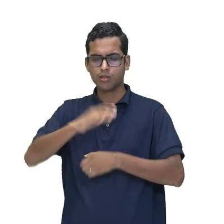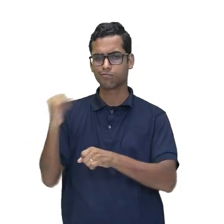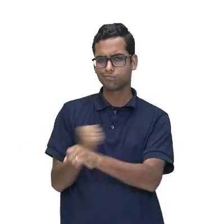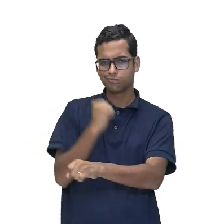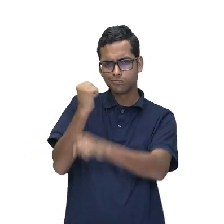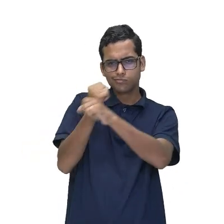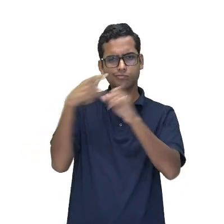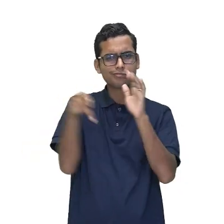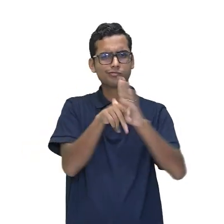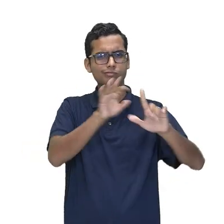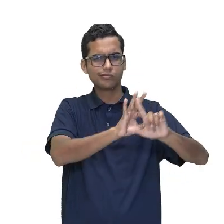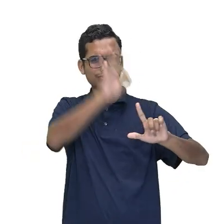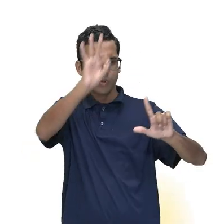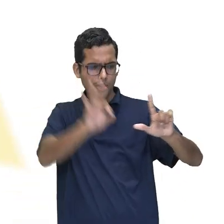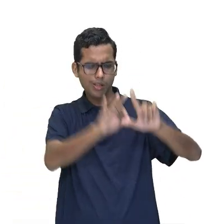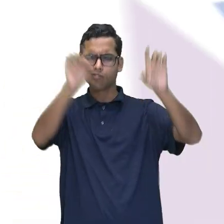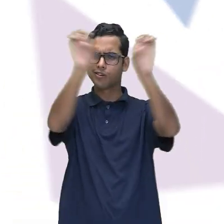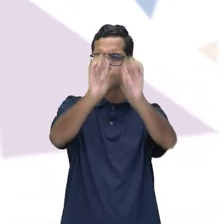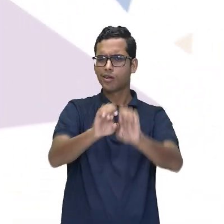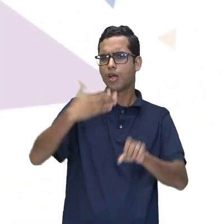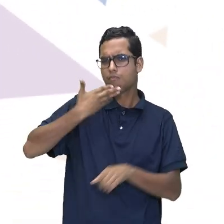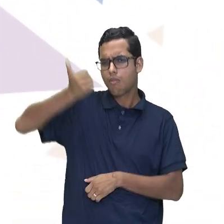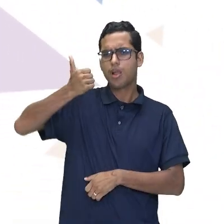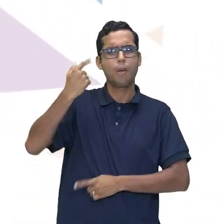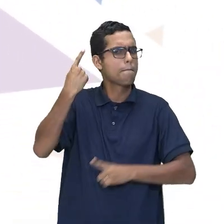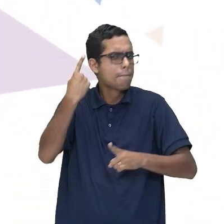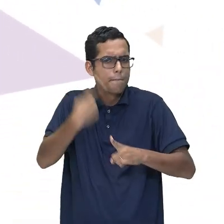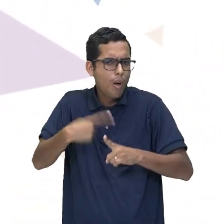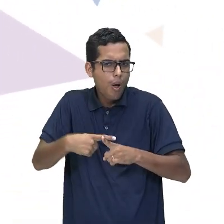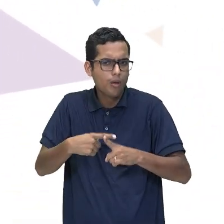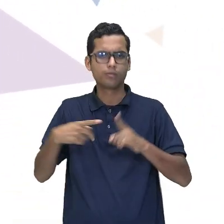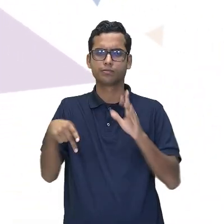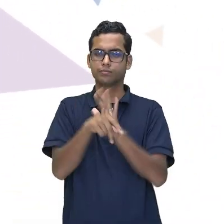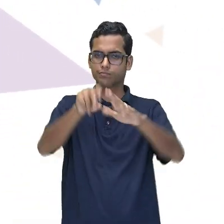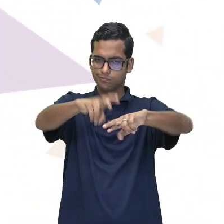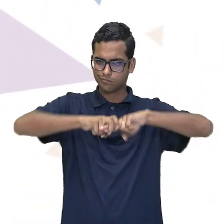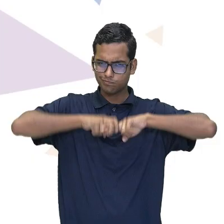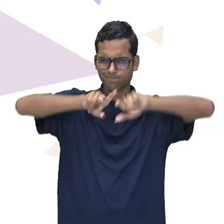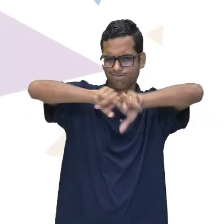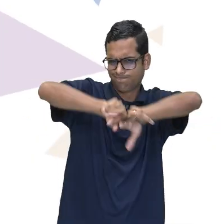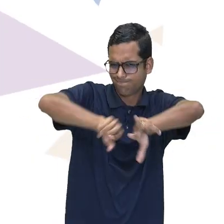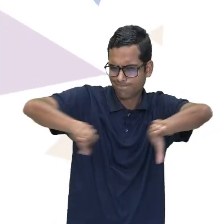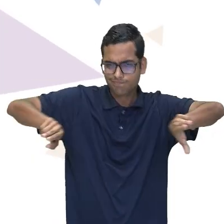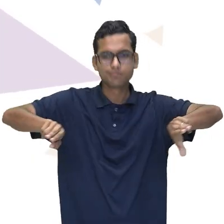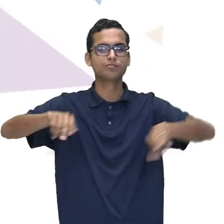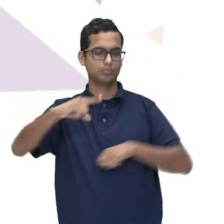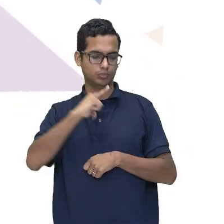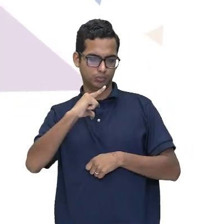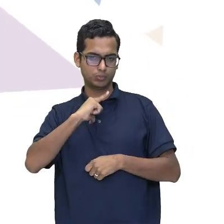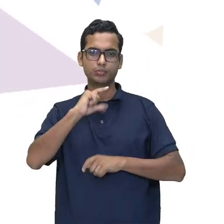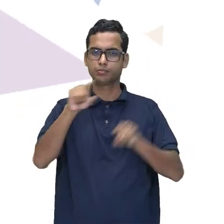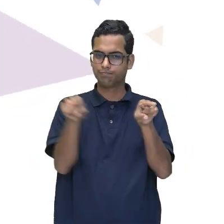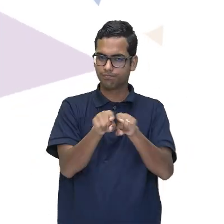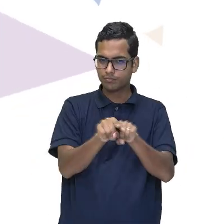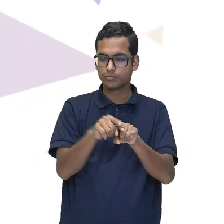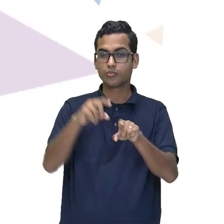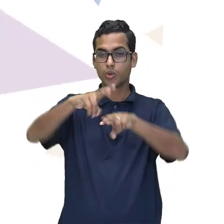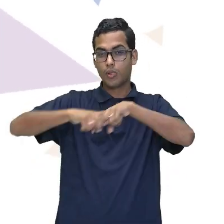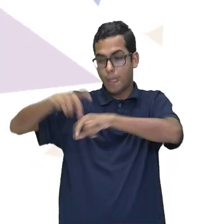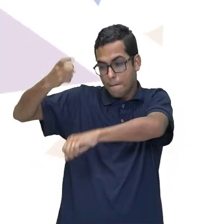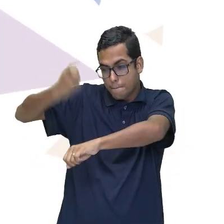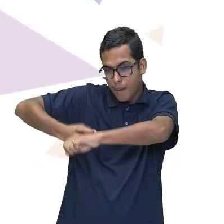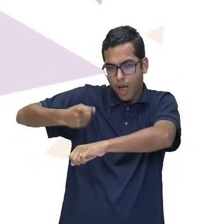o triângulo é a melhor estrutura. O triângulo é a melhor estrutura por várias razões, principalmente por sua rigidez